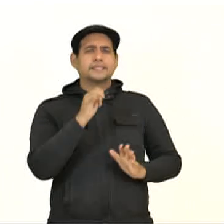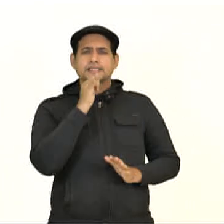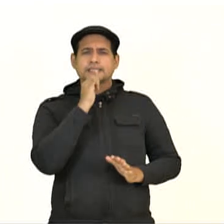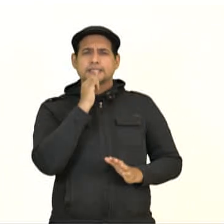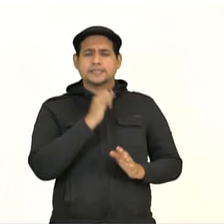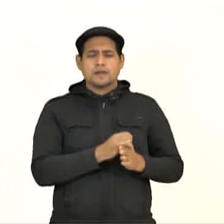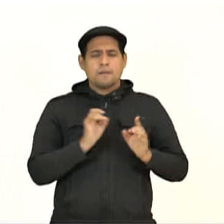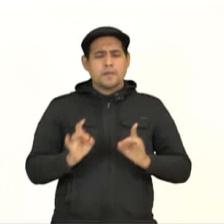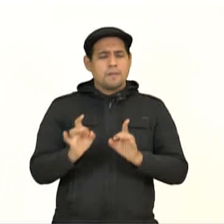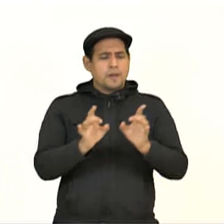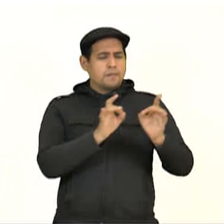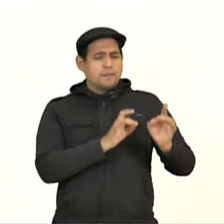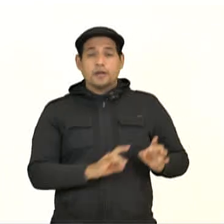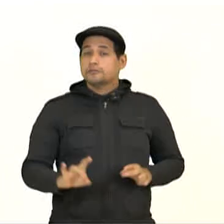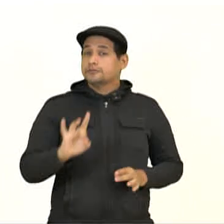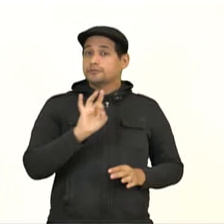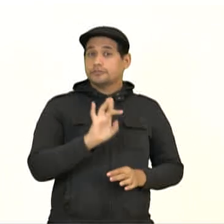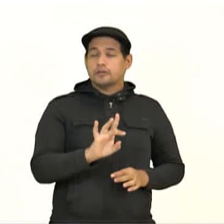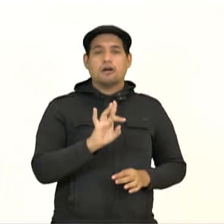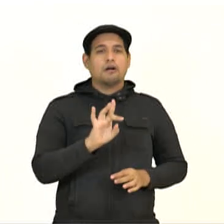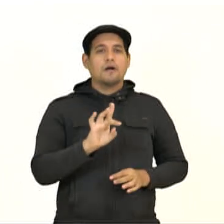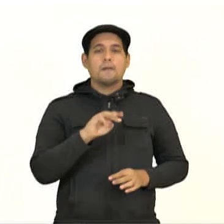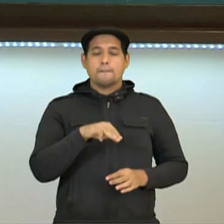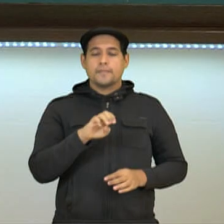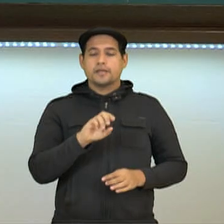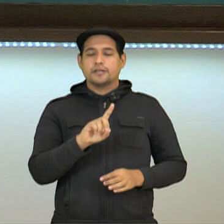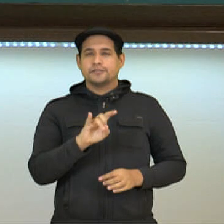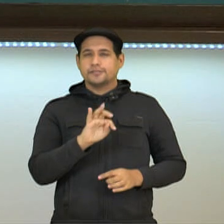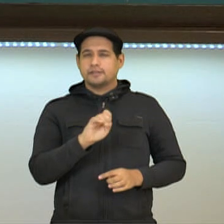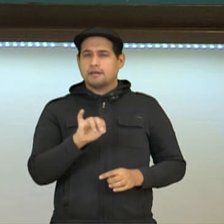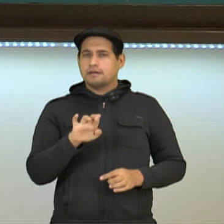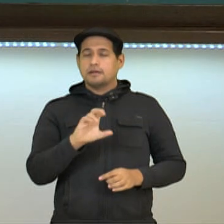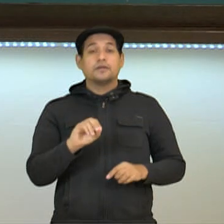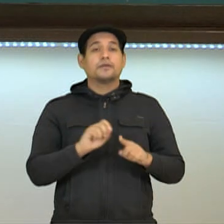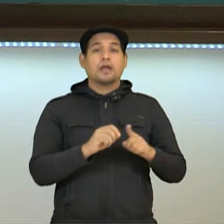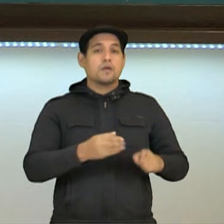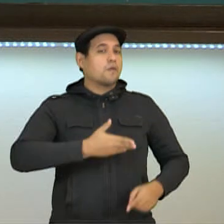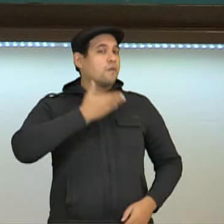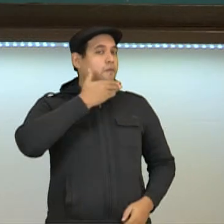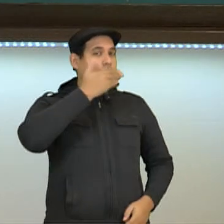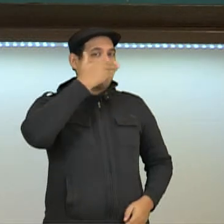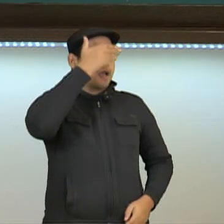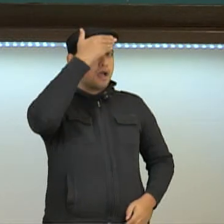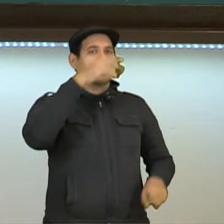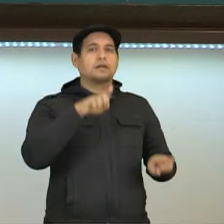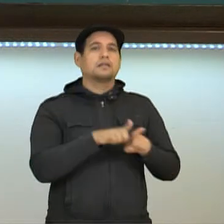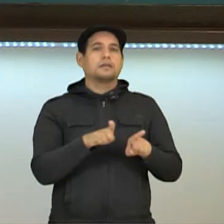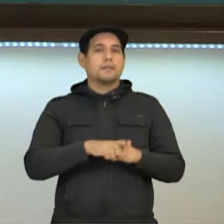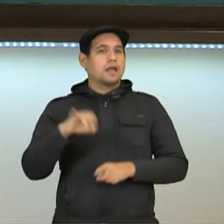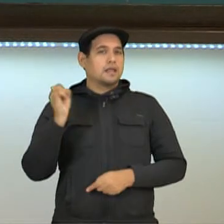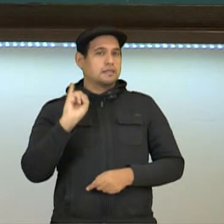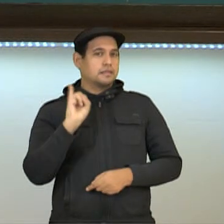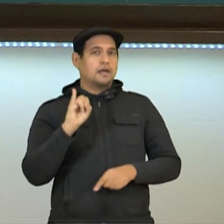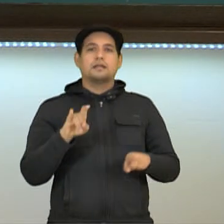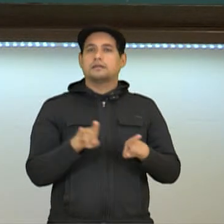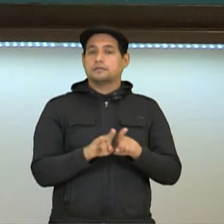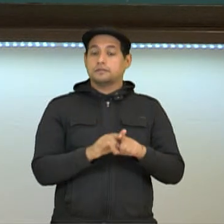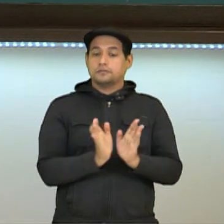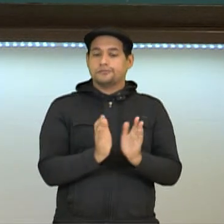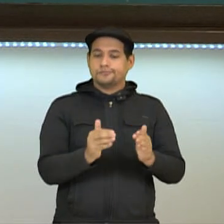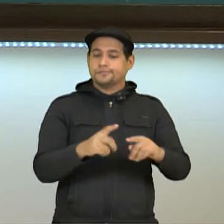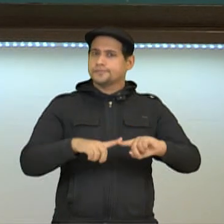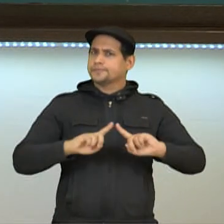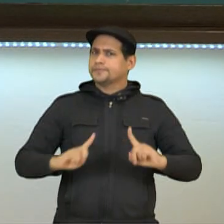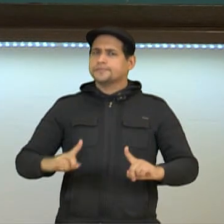se dava só através do Mediterrâneo, o comércio era controlado pelos árabes e pelos italianos.